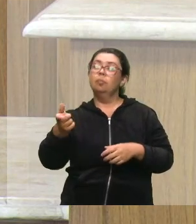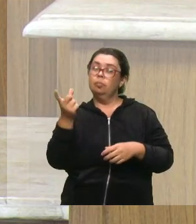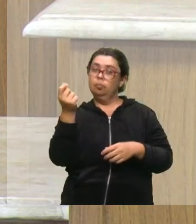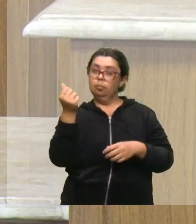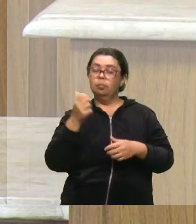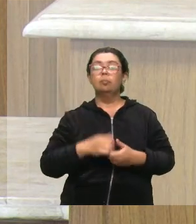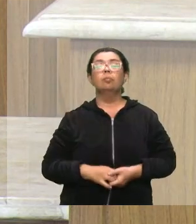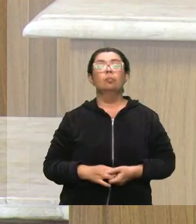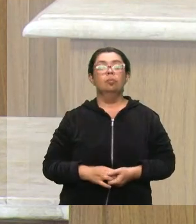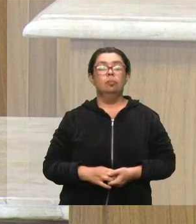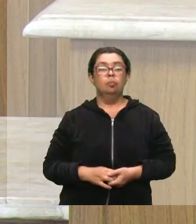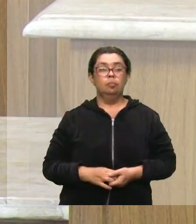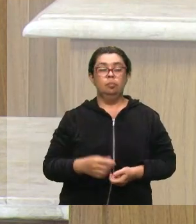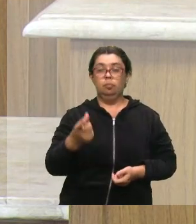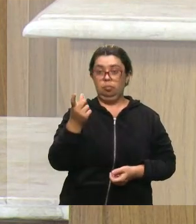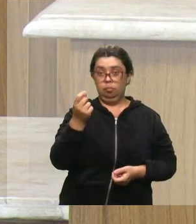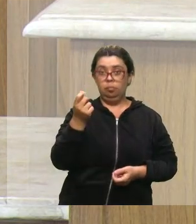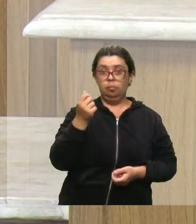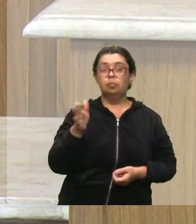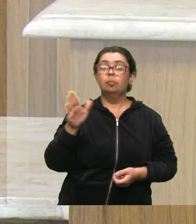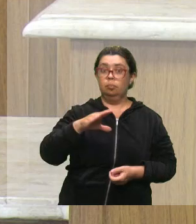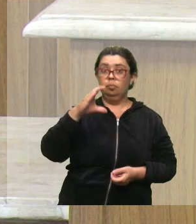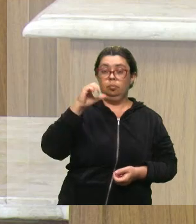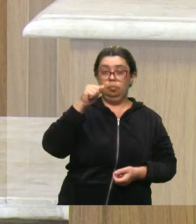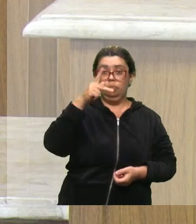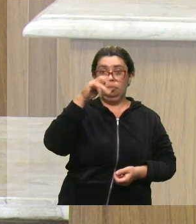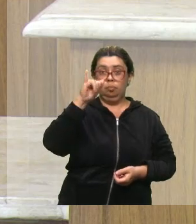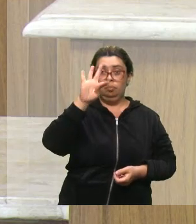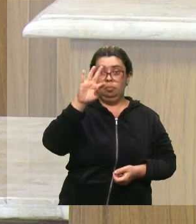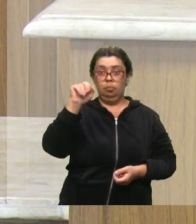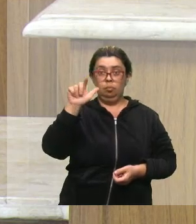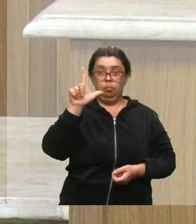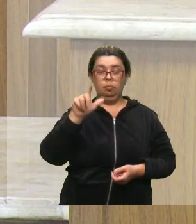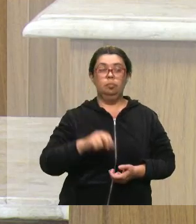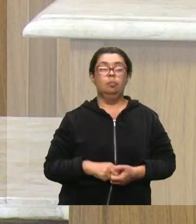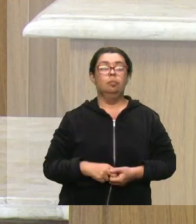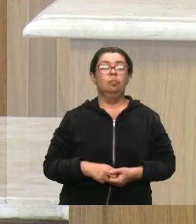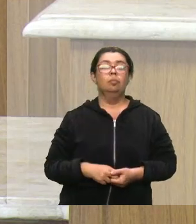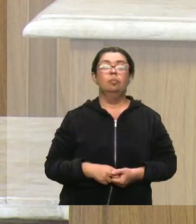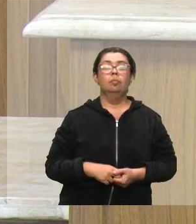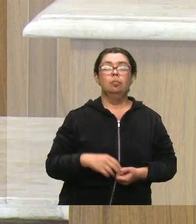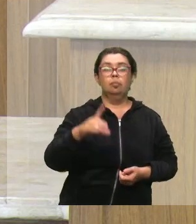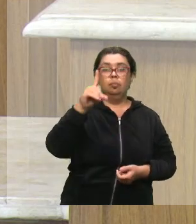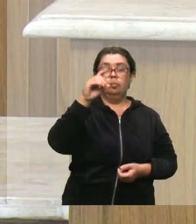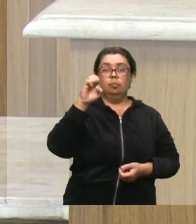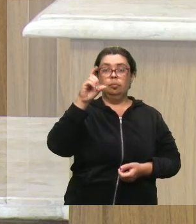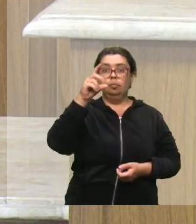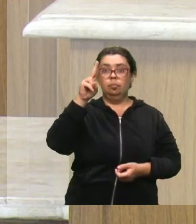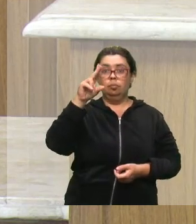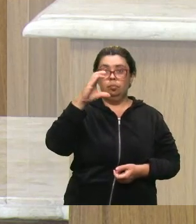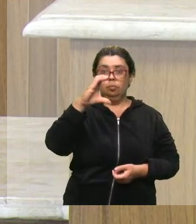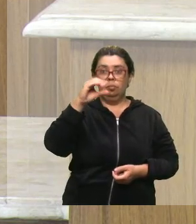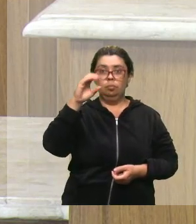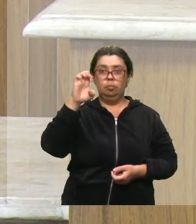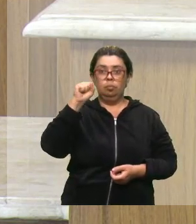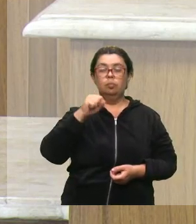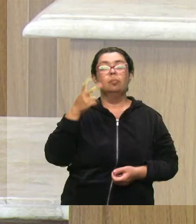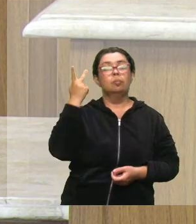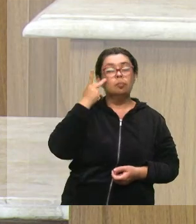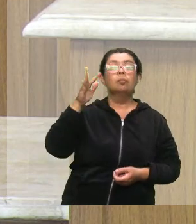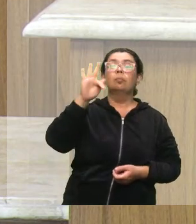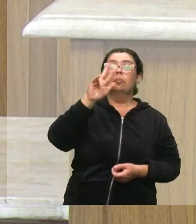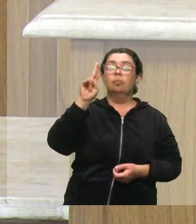correntes, receitas de capital e as deduções para a formação do Fundeb. Compõe o